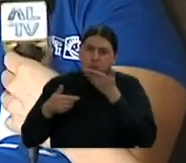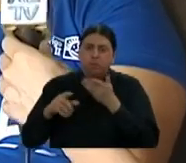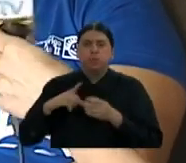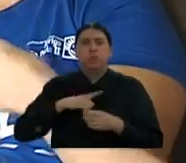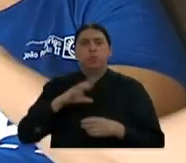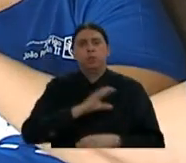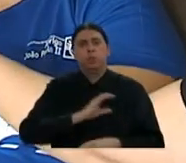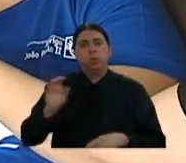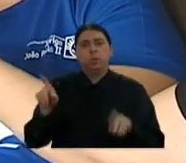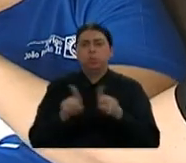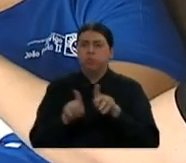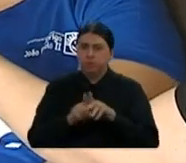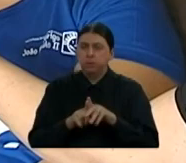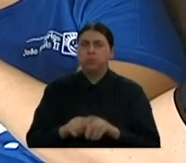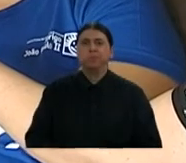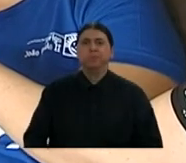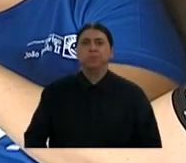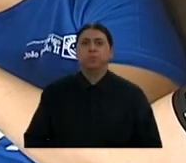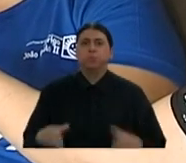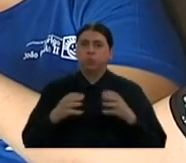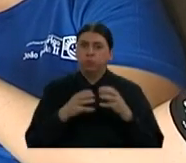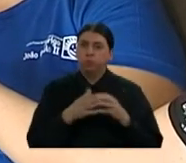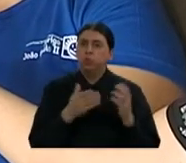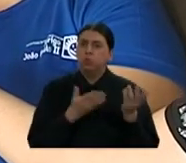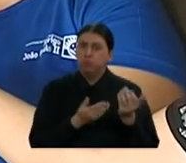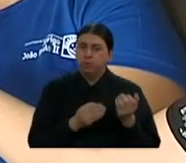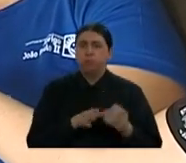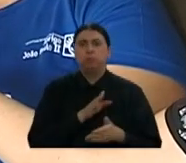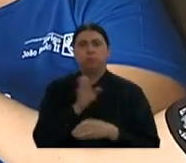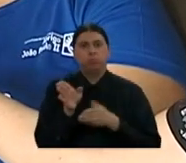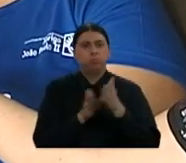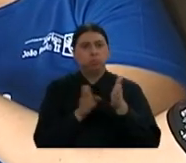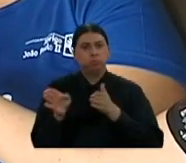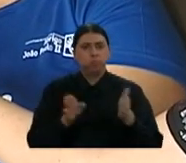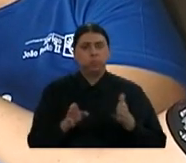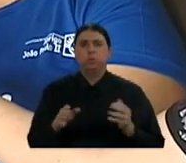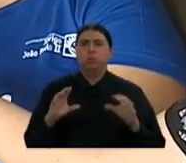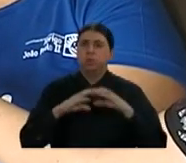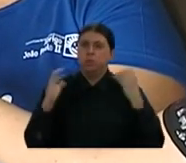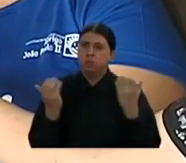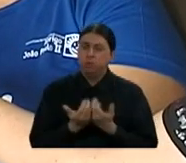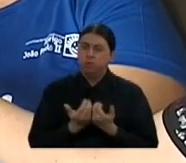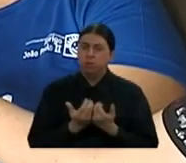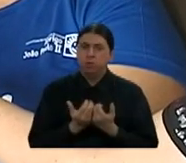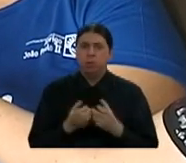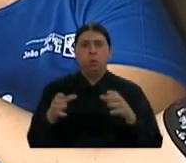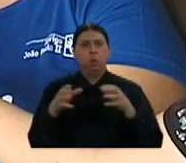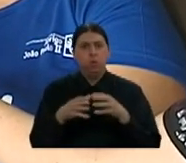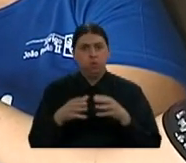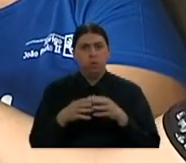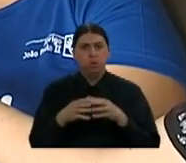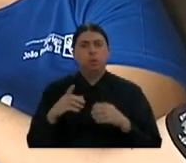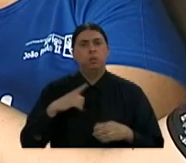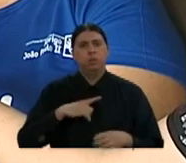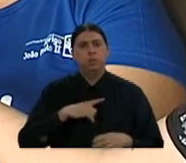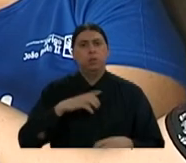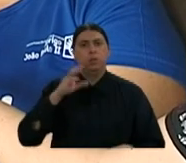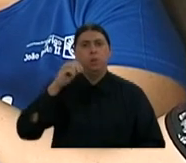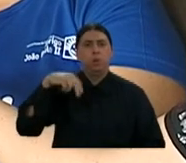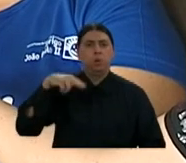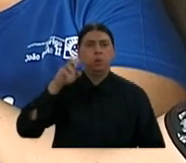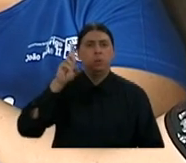do grupo de jovens tenham uma comunidade tem também